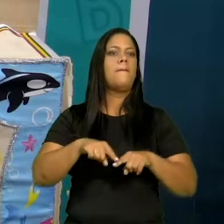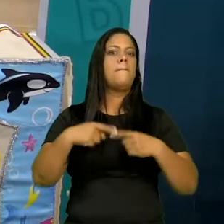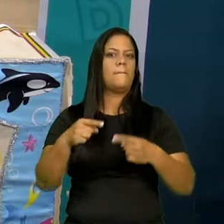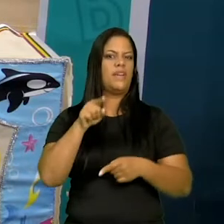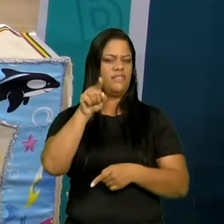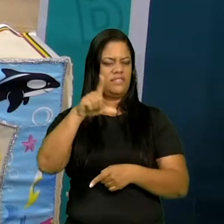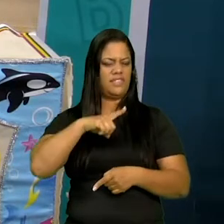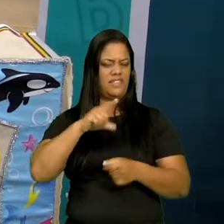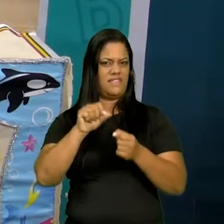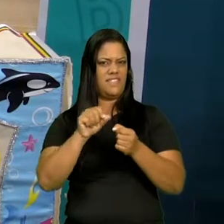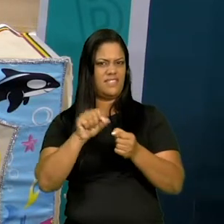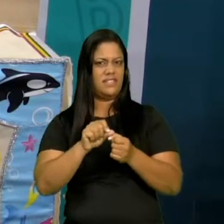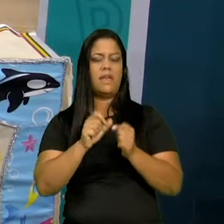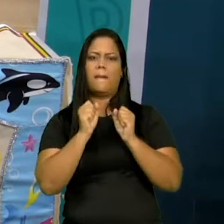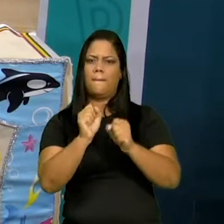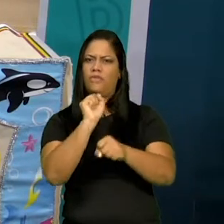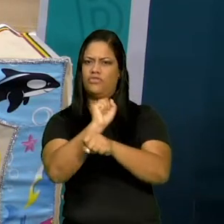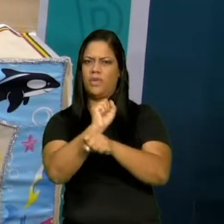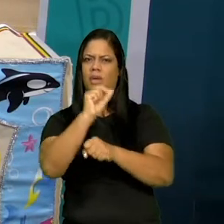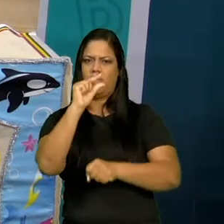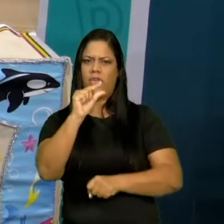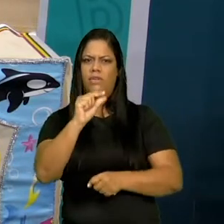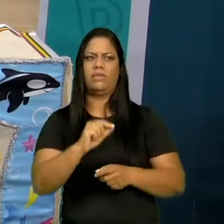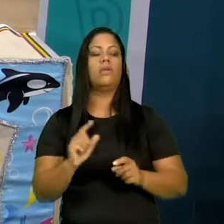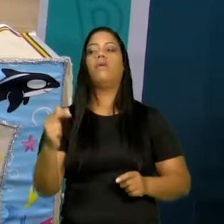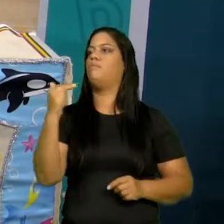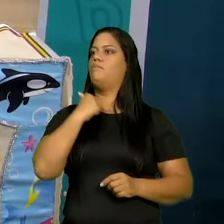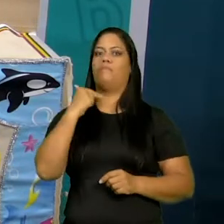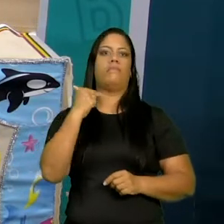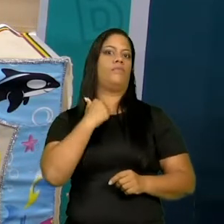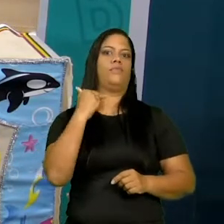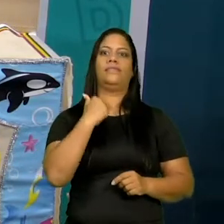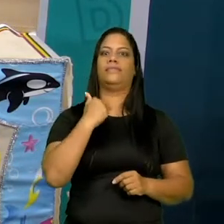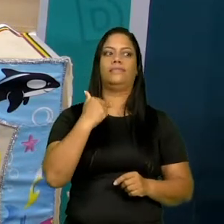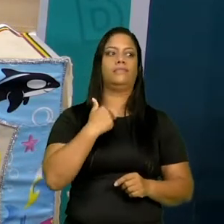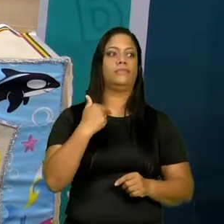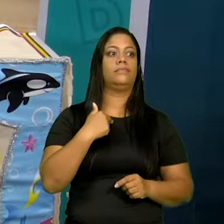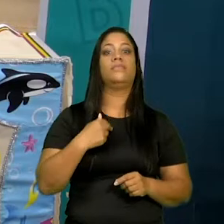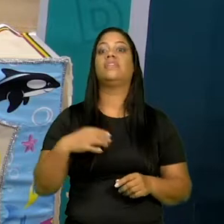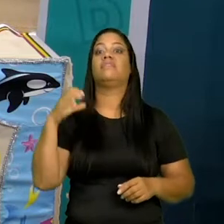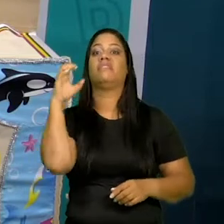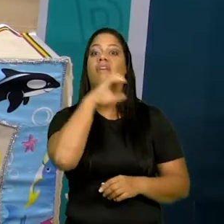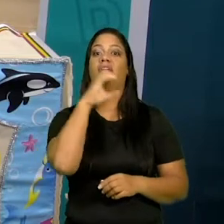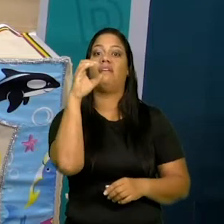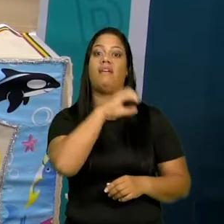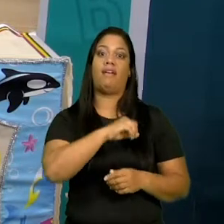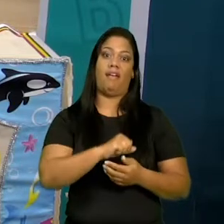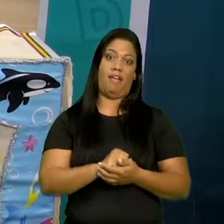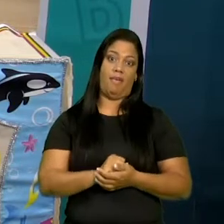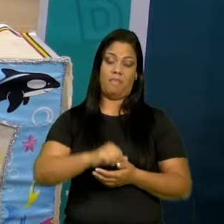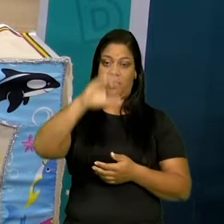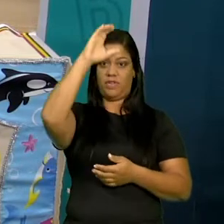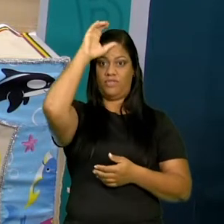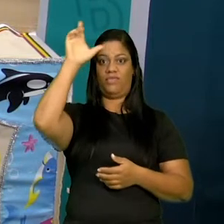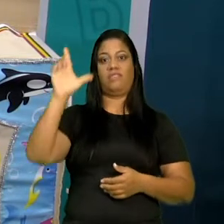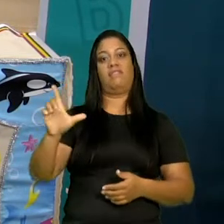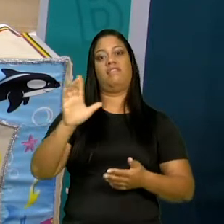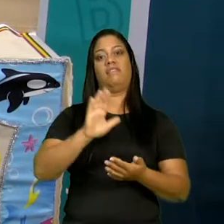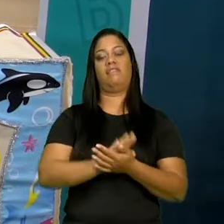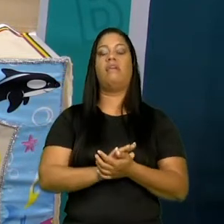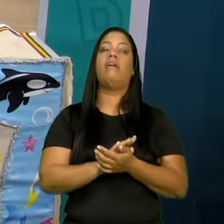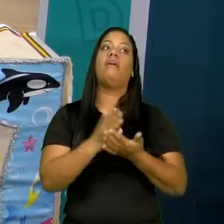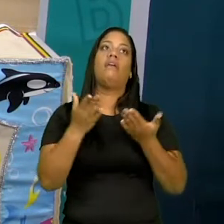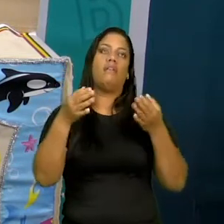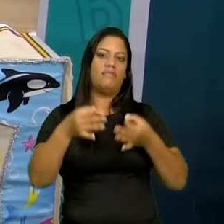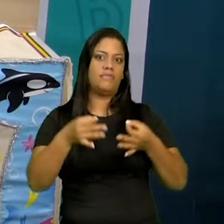negócio que tu tem pra fazer, pode esperar um pouquinho, não pode? Pode não, tem que ser novo, tia Lê. Ah, tá,